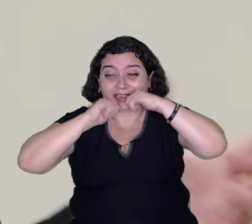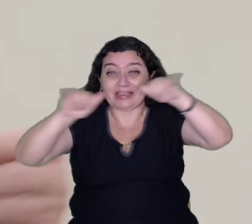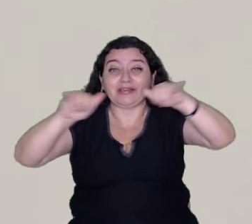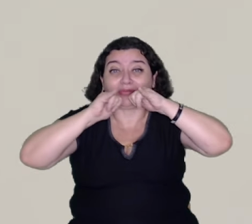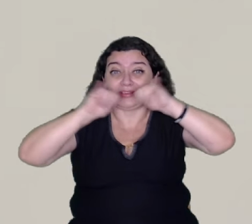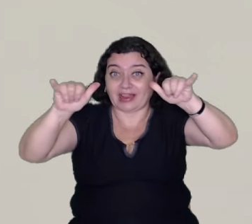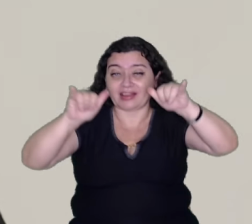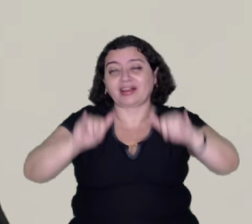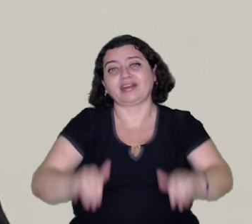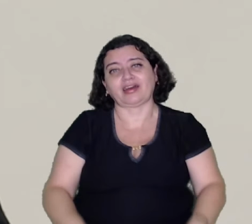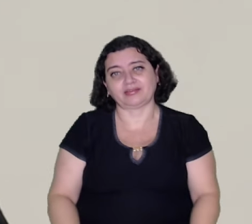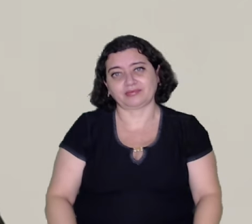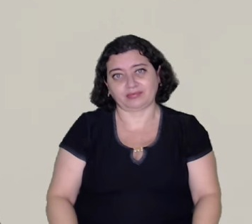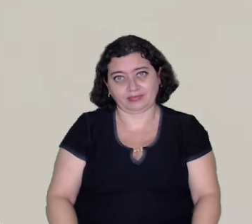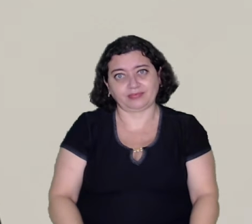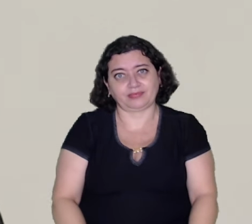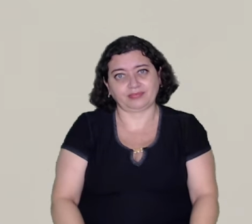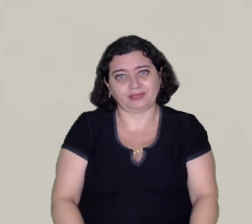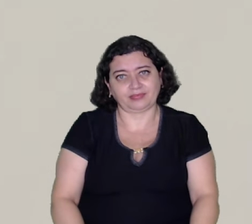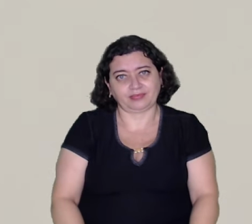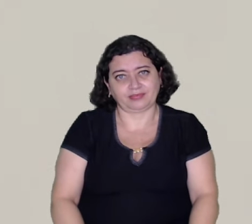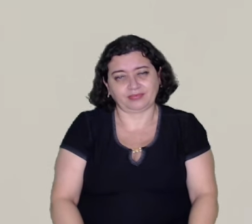lembrar e declarar.